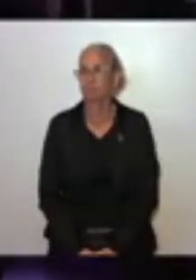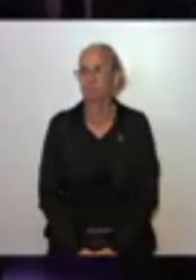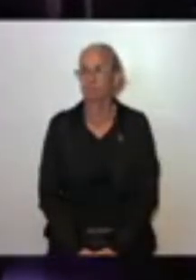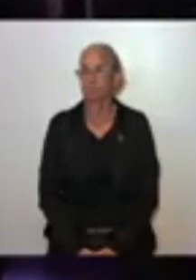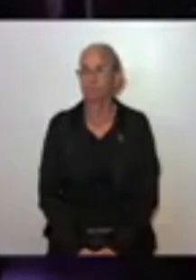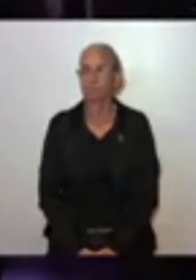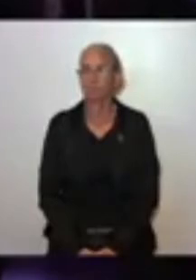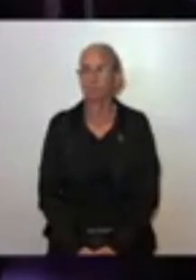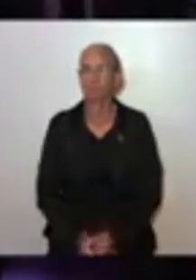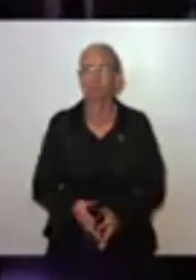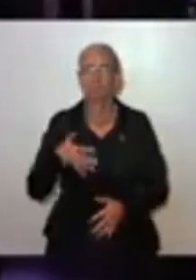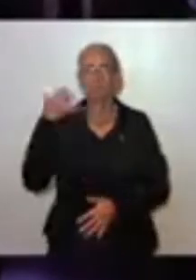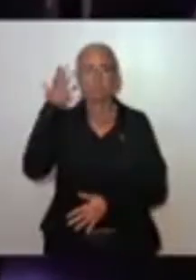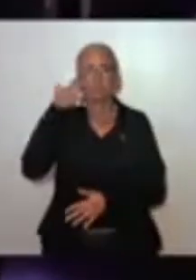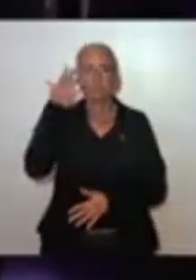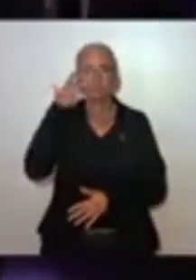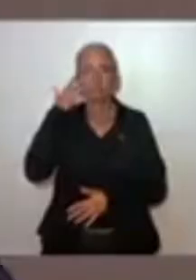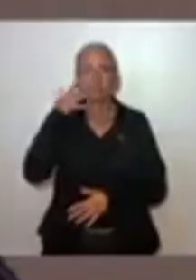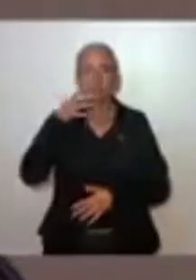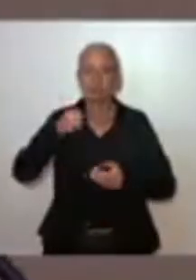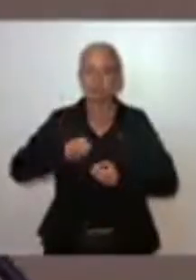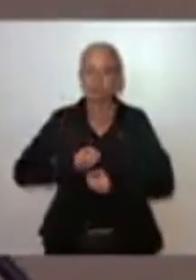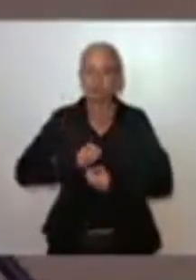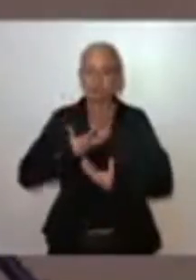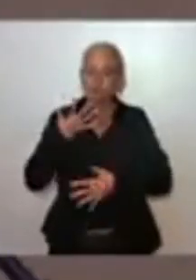e depois da palestra emocionante